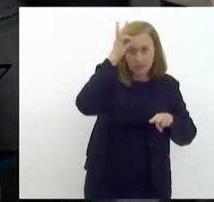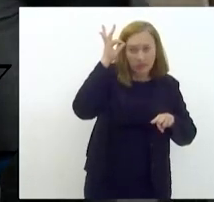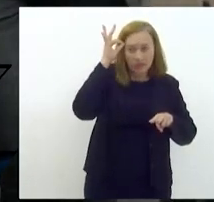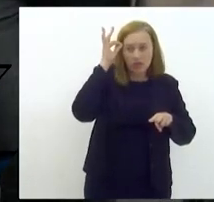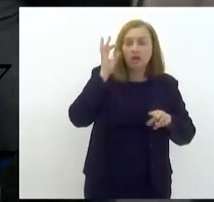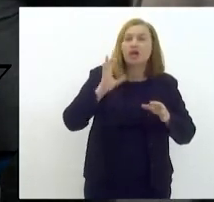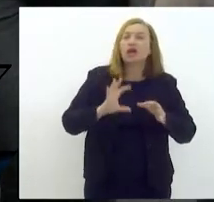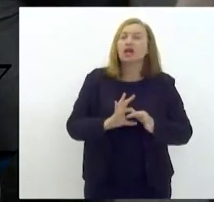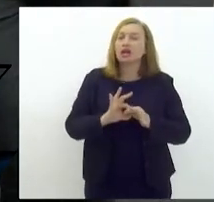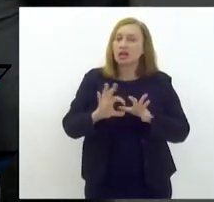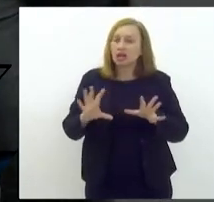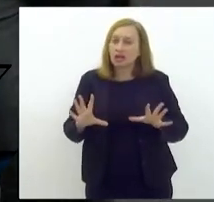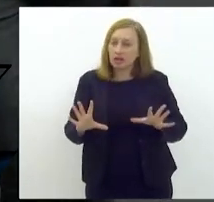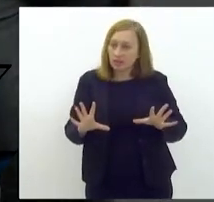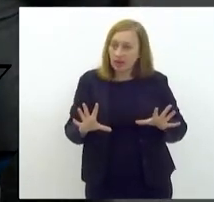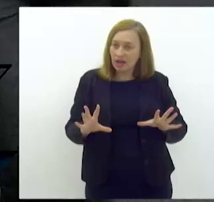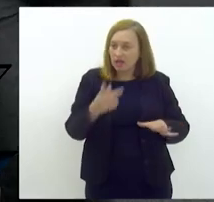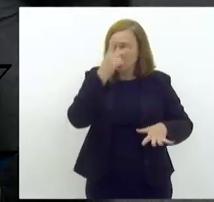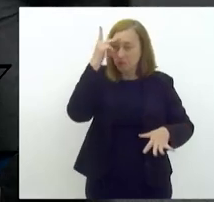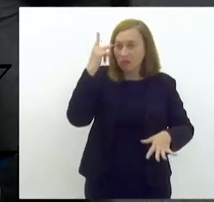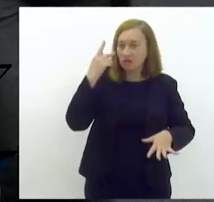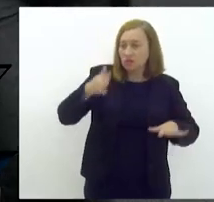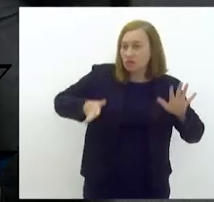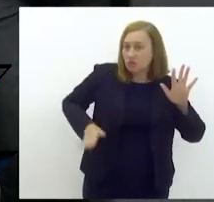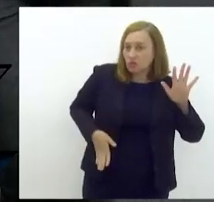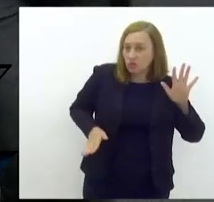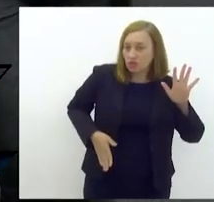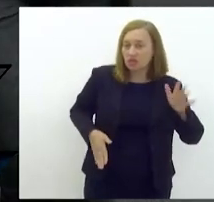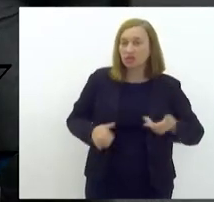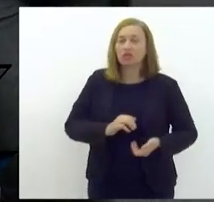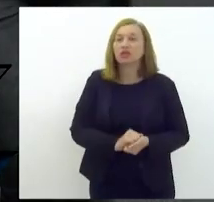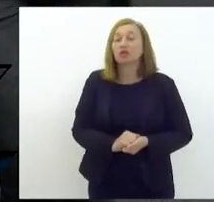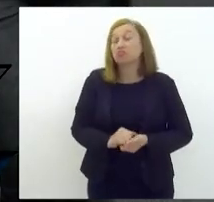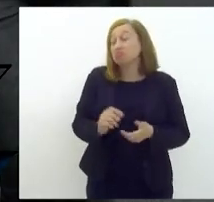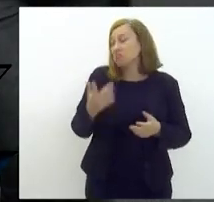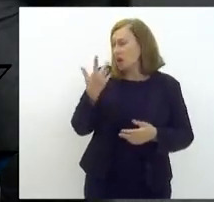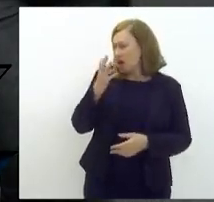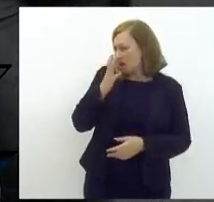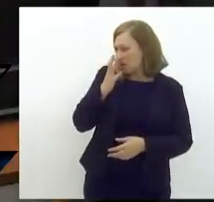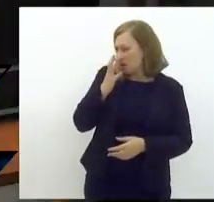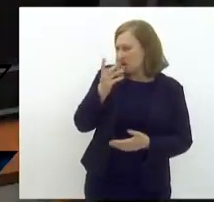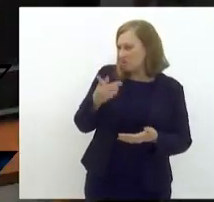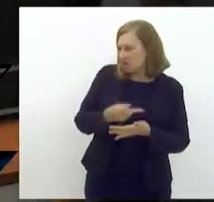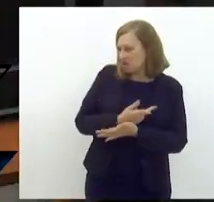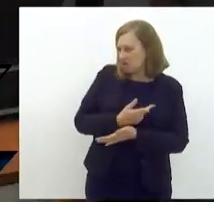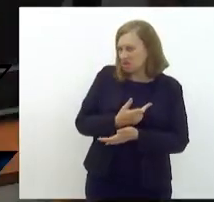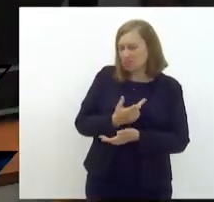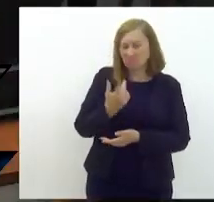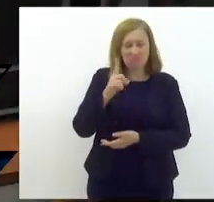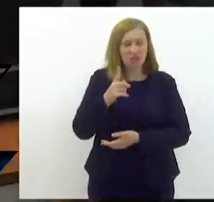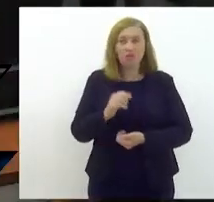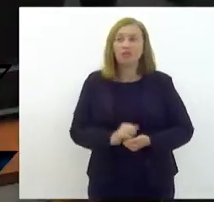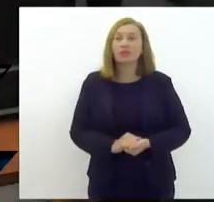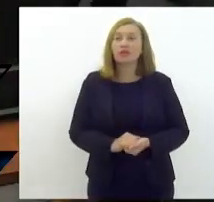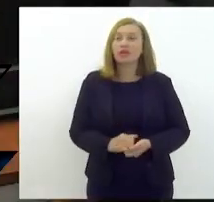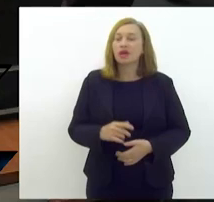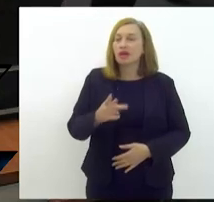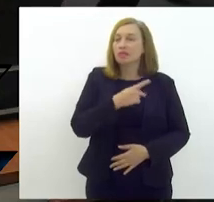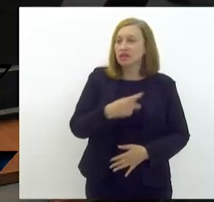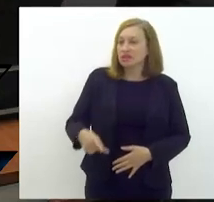eu gostaria que os colegas não se admirasse que isso está acontecendo me